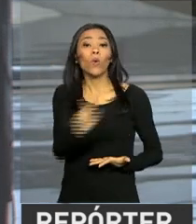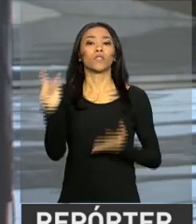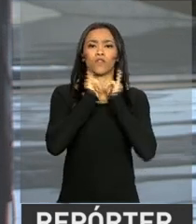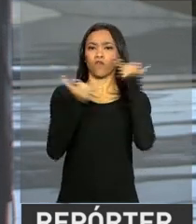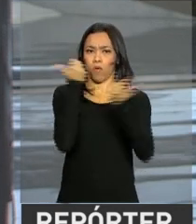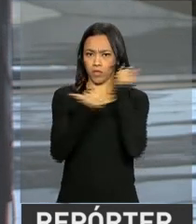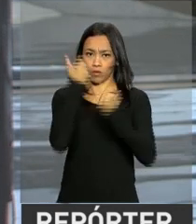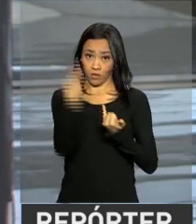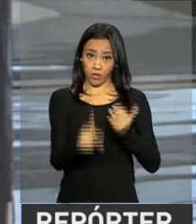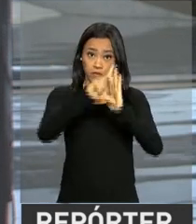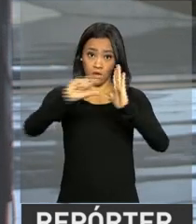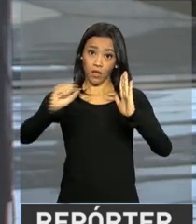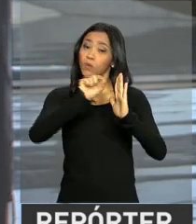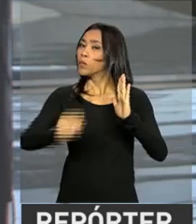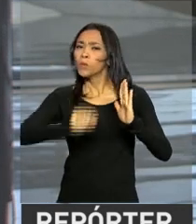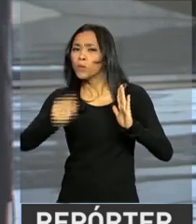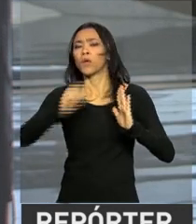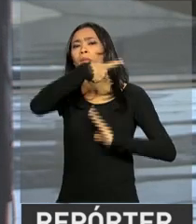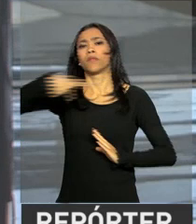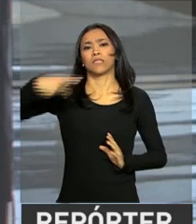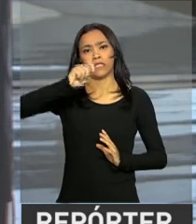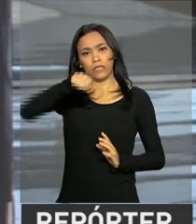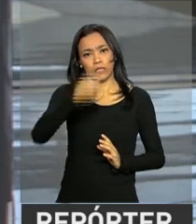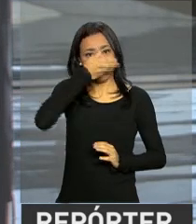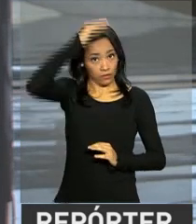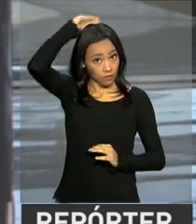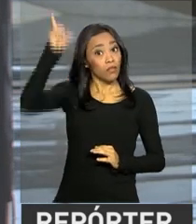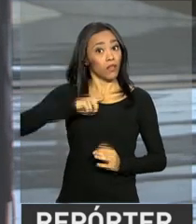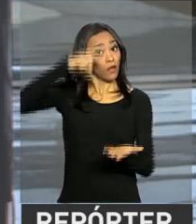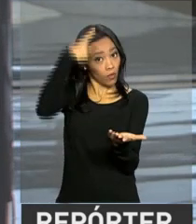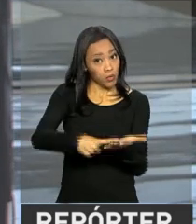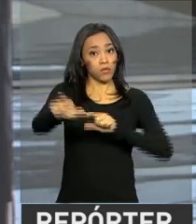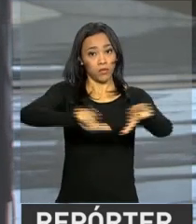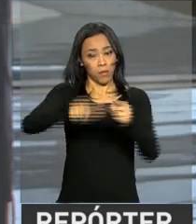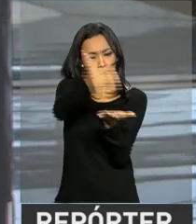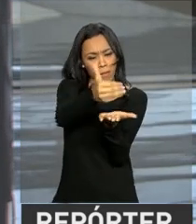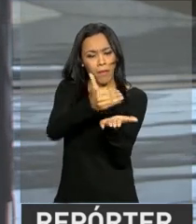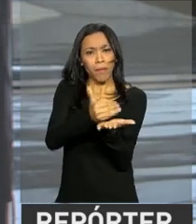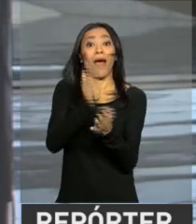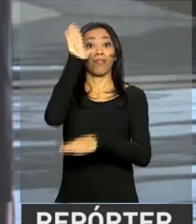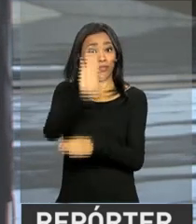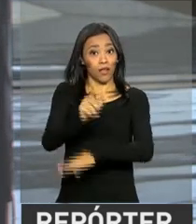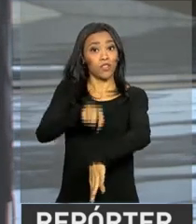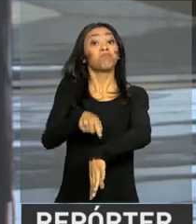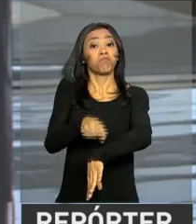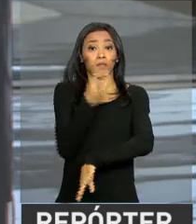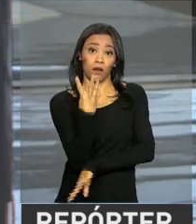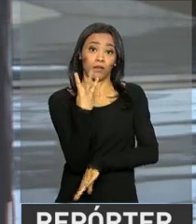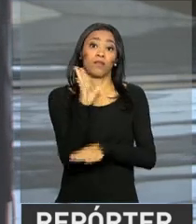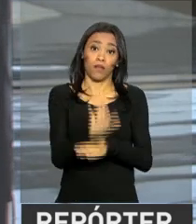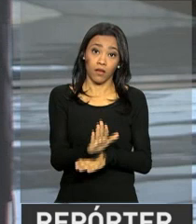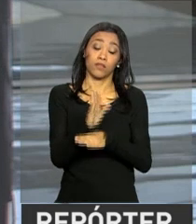Planalto agora Daniele o presidente em exercício Michel Temer tem agenda aqui na parte da tarde às 3 horas da tarde o